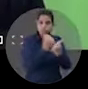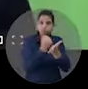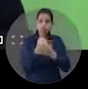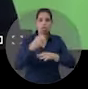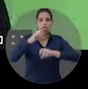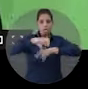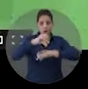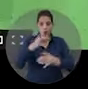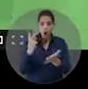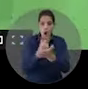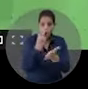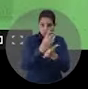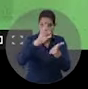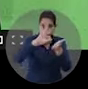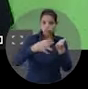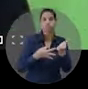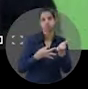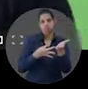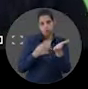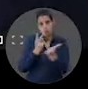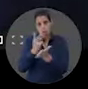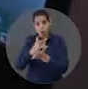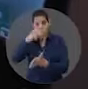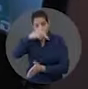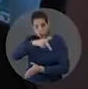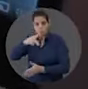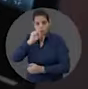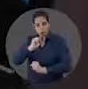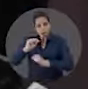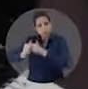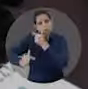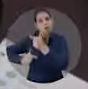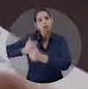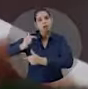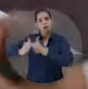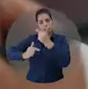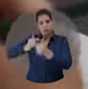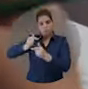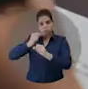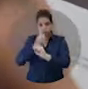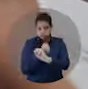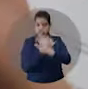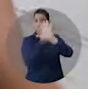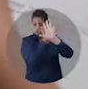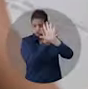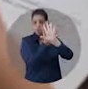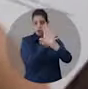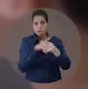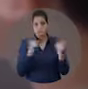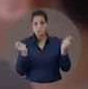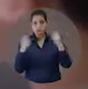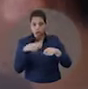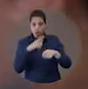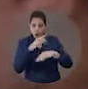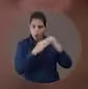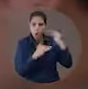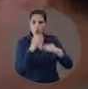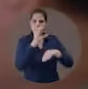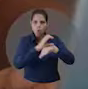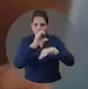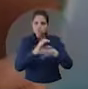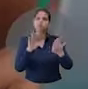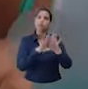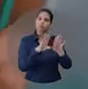Todos os contratados na educação mantiveram seus contratos e os professores puderam trabalhar em plataformas virtuais. A